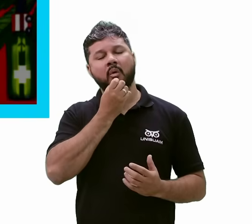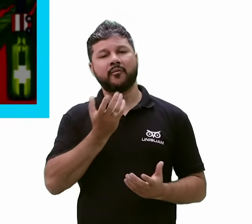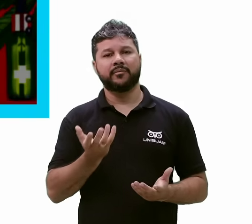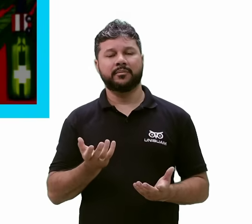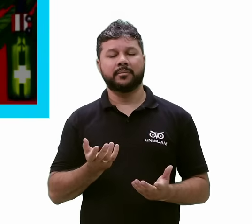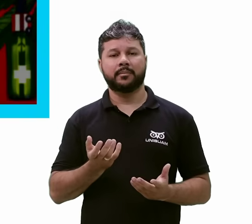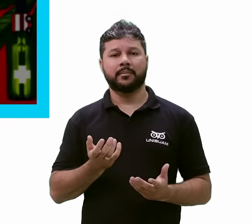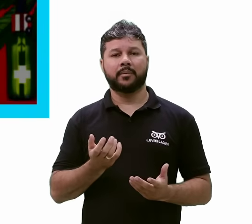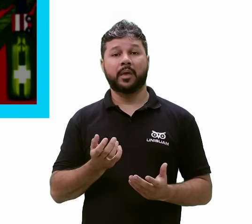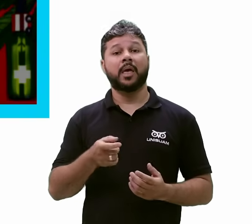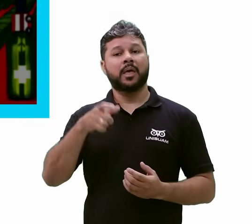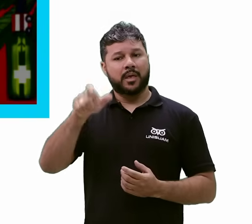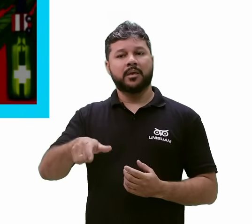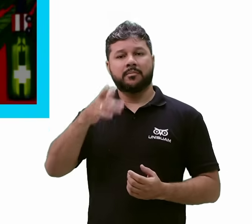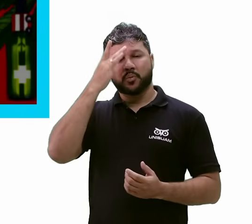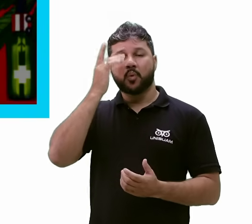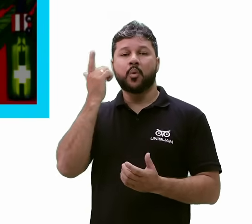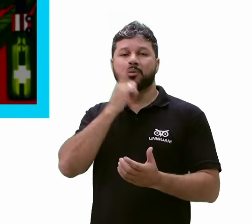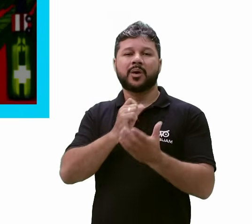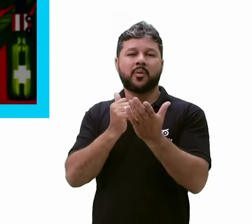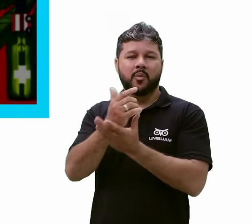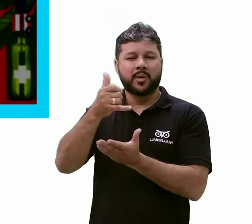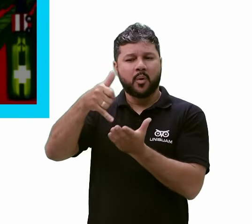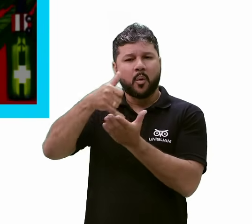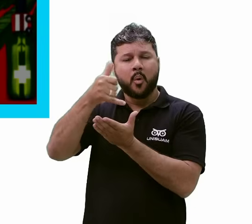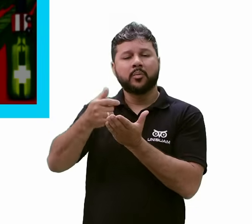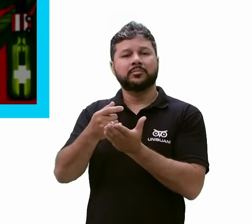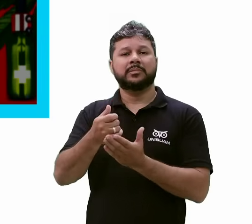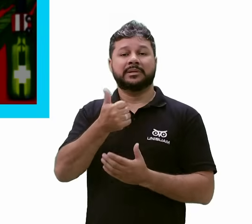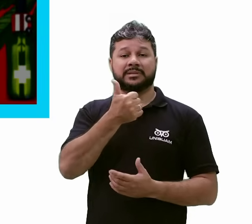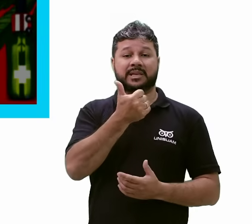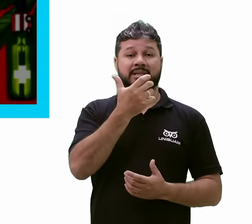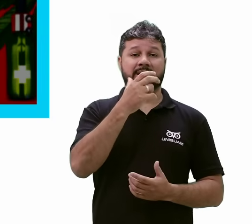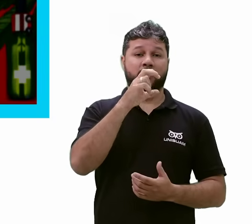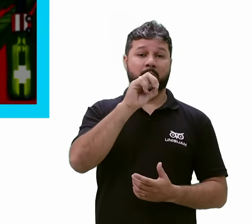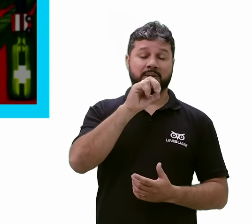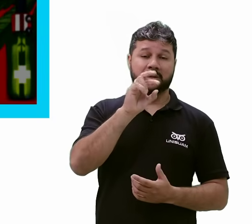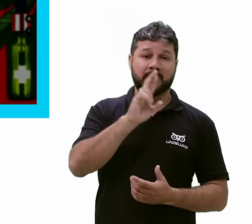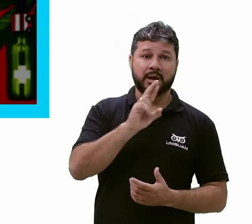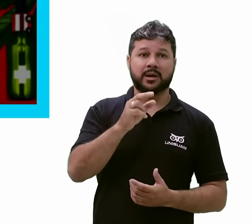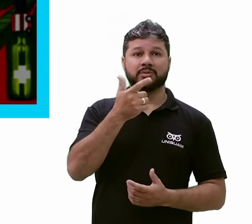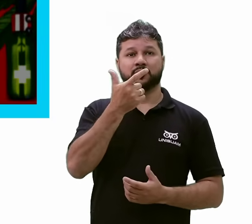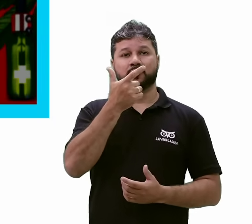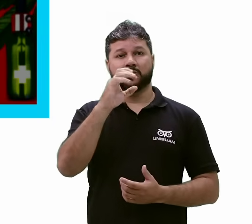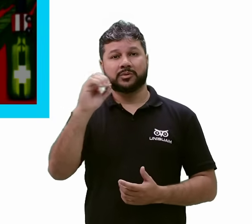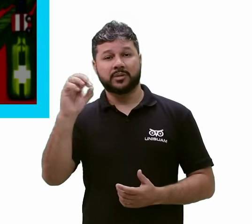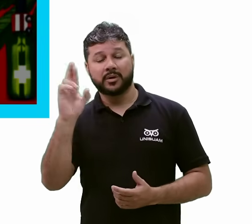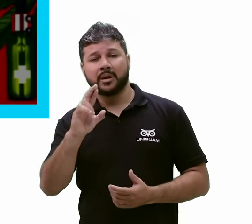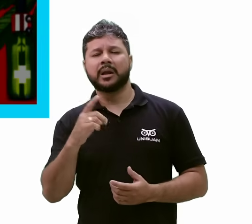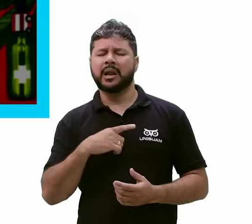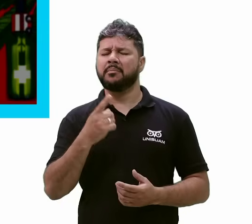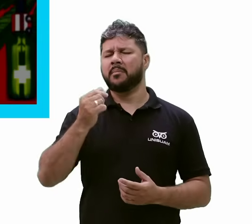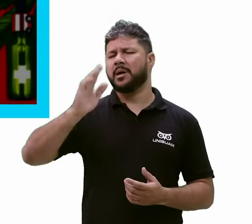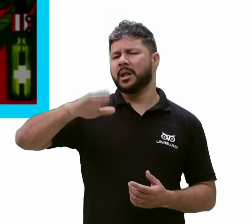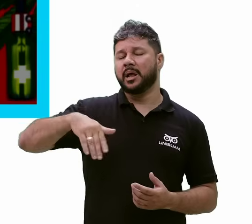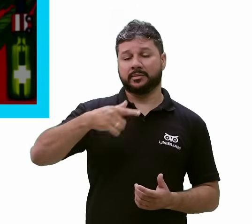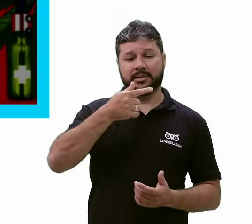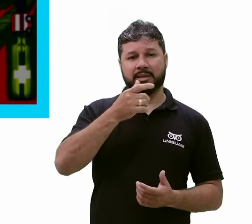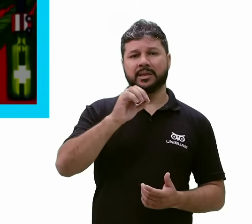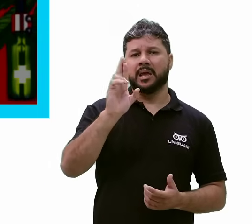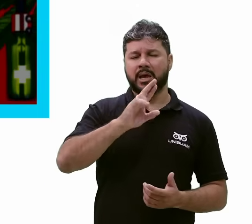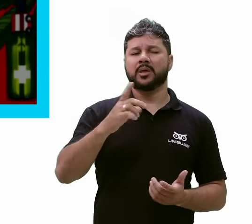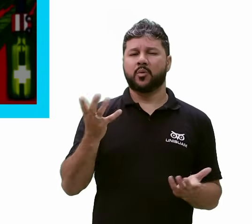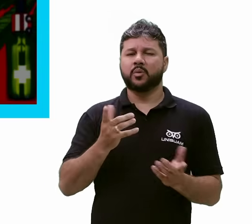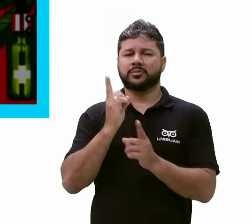Parceladas, obviamente. E aí essa pessoa consegue comprar um óleo ao custo de R$ 150, R$ 200. Hoje em dia tem até